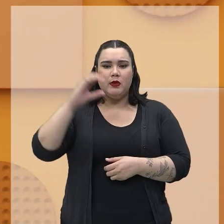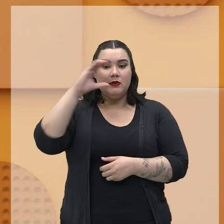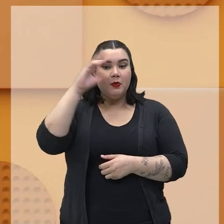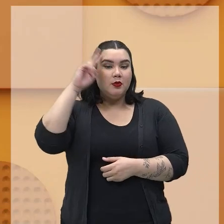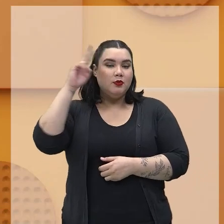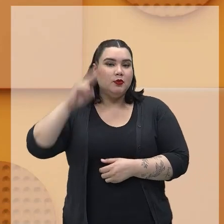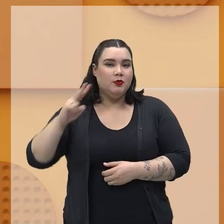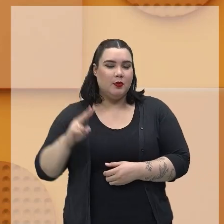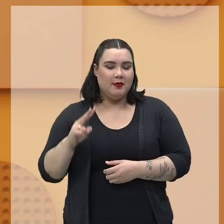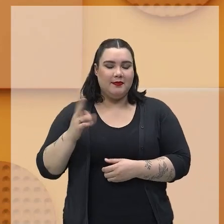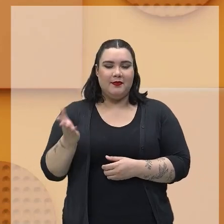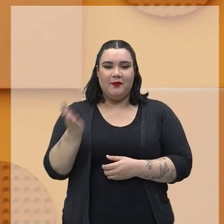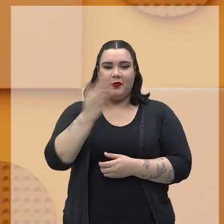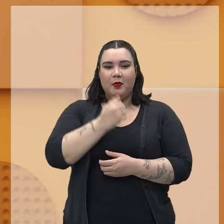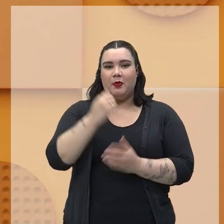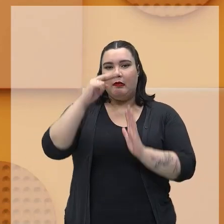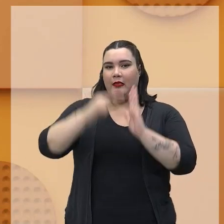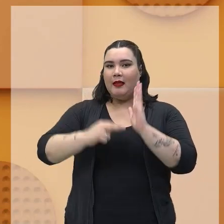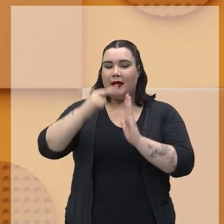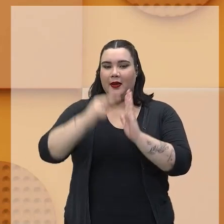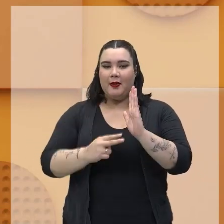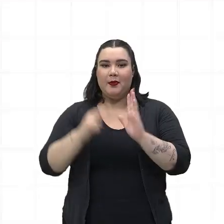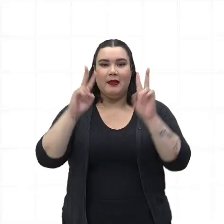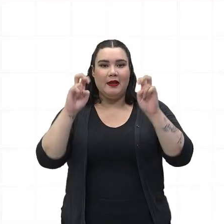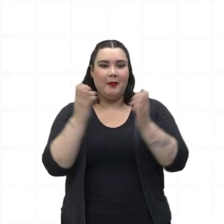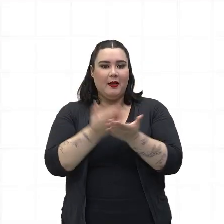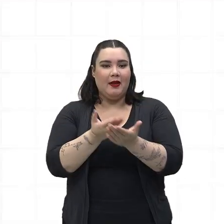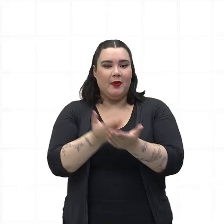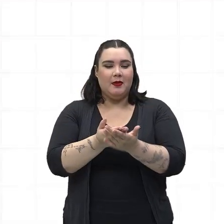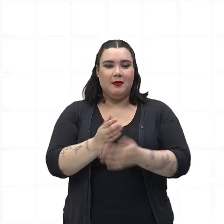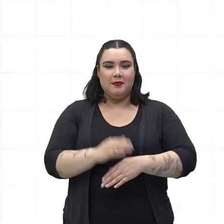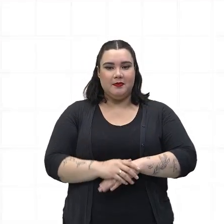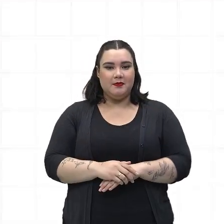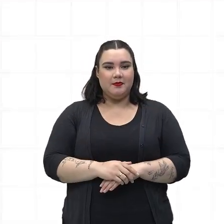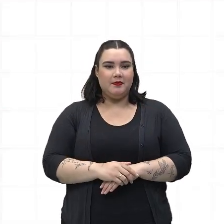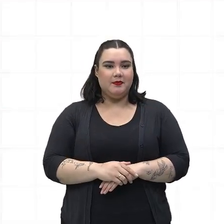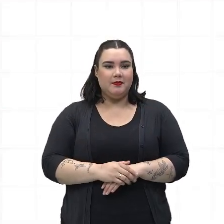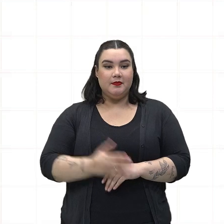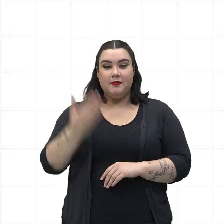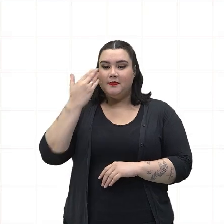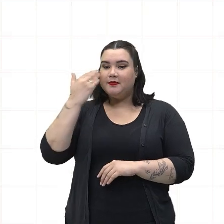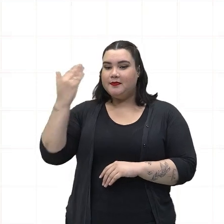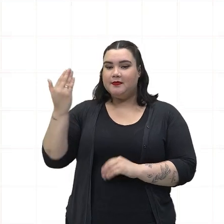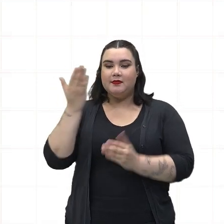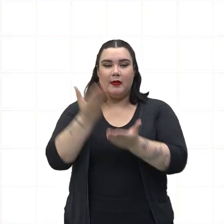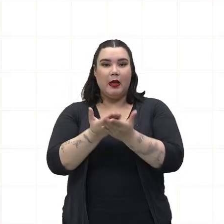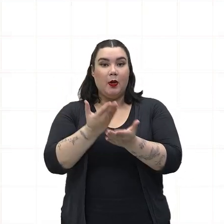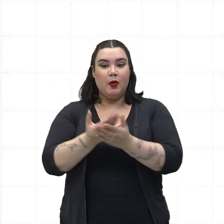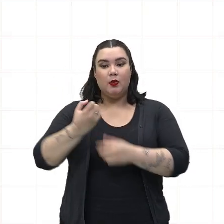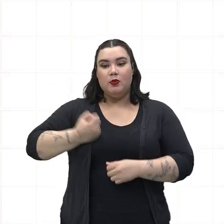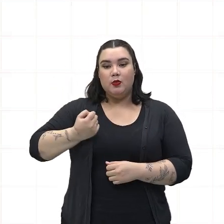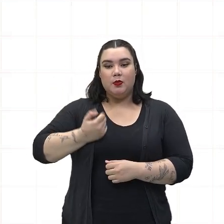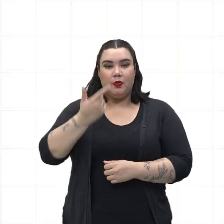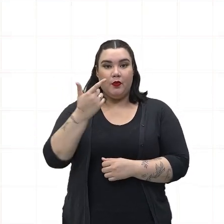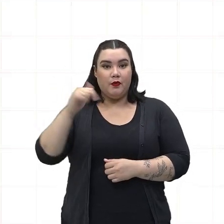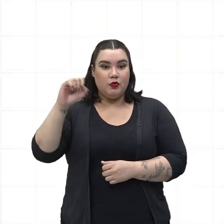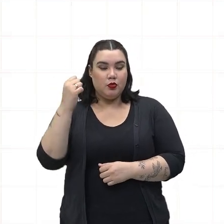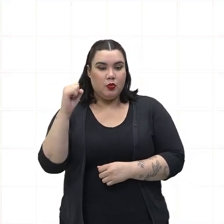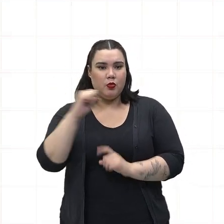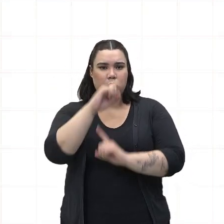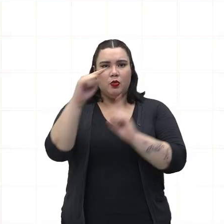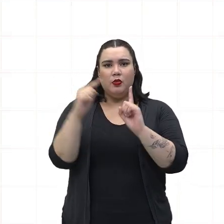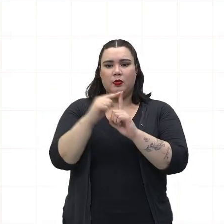história. Então, galera, vamos dar uma olhada no tema de nossa aula. Vamos lá, galera. Aula de número 28, objeto